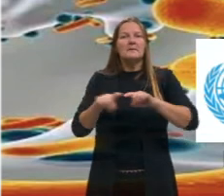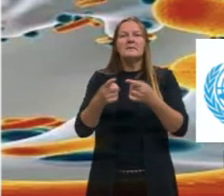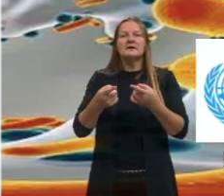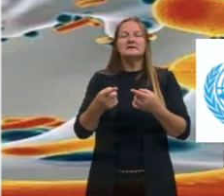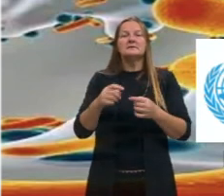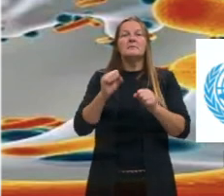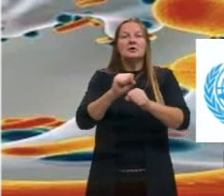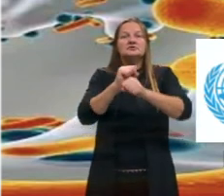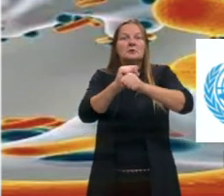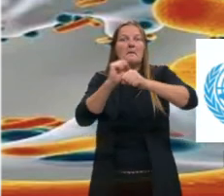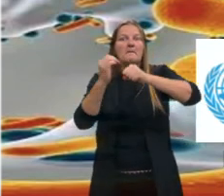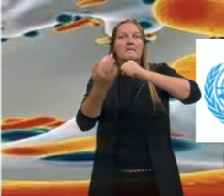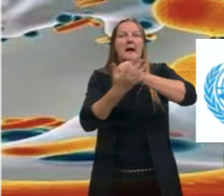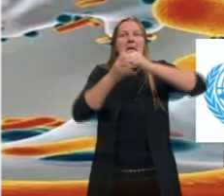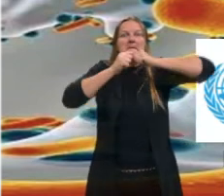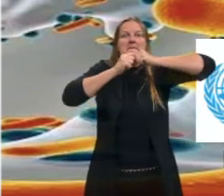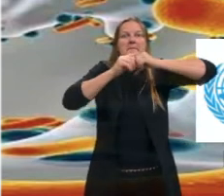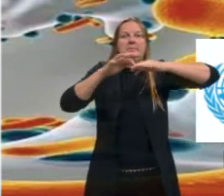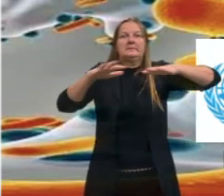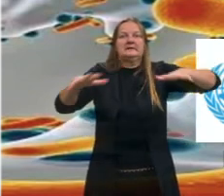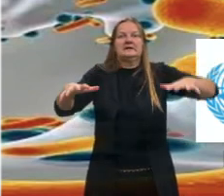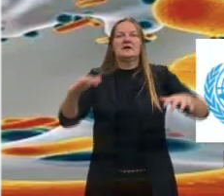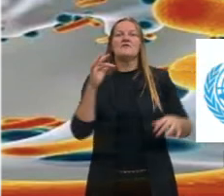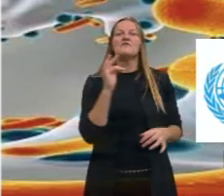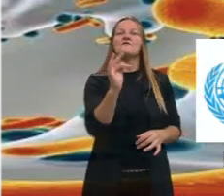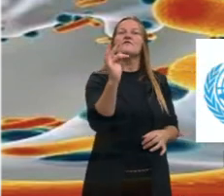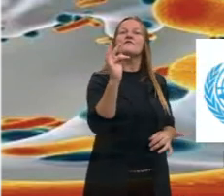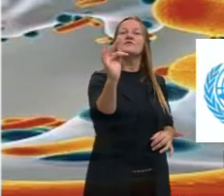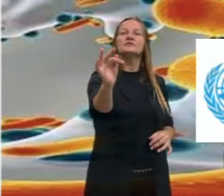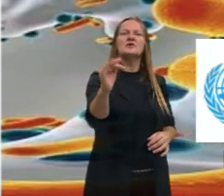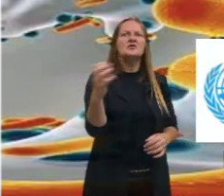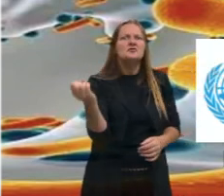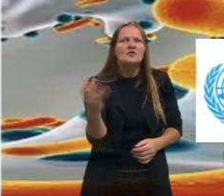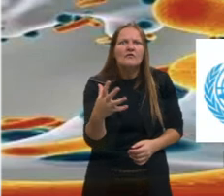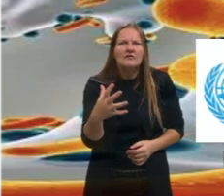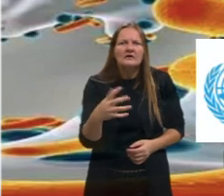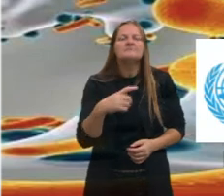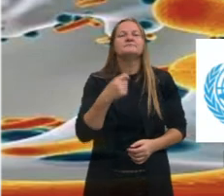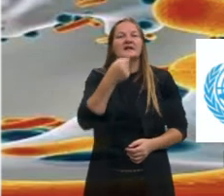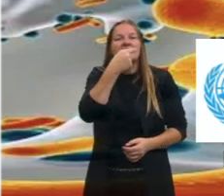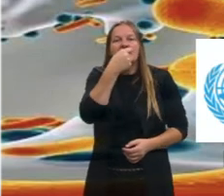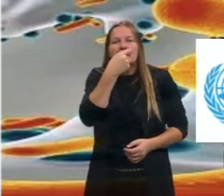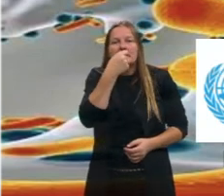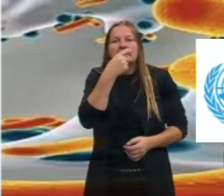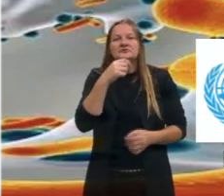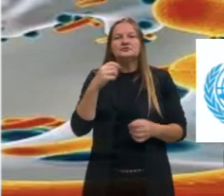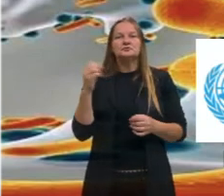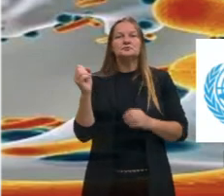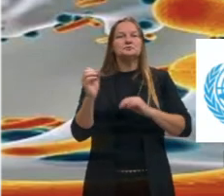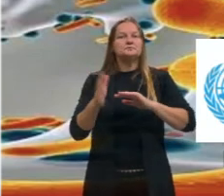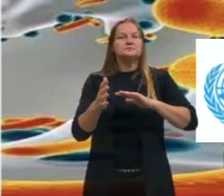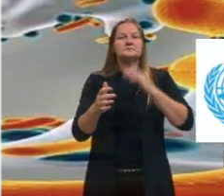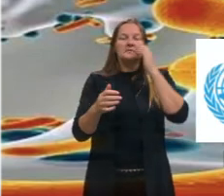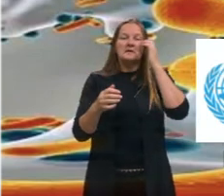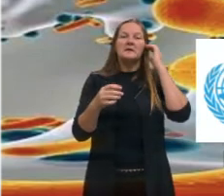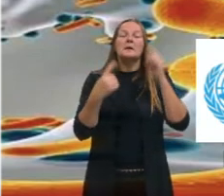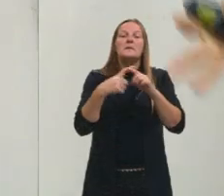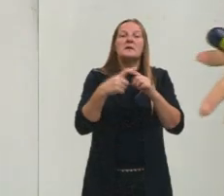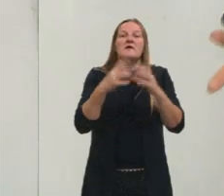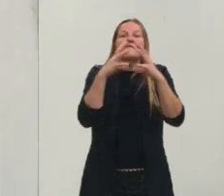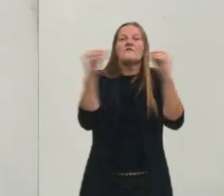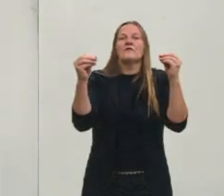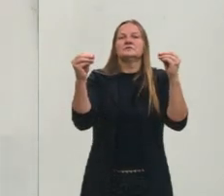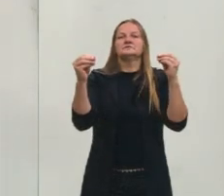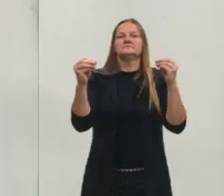pandemia uma nova pandemia gente como assim escapar da Medicina moderna né não é que elas vão